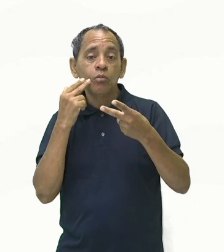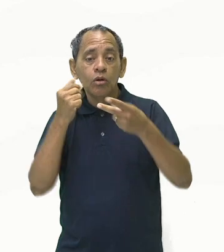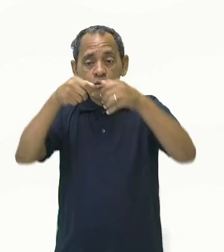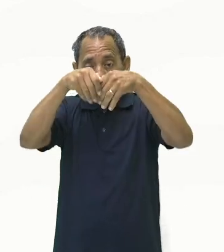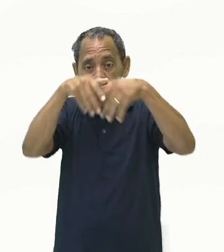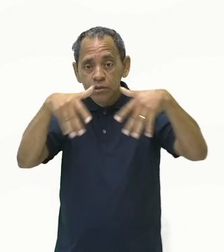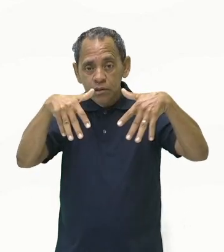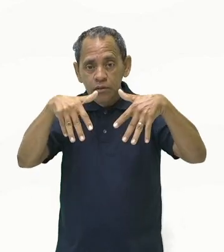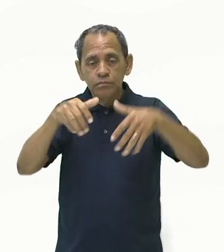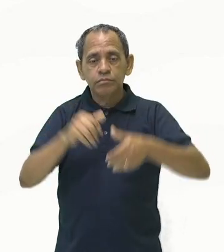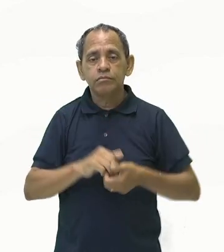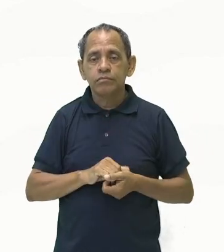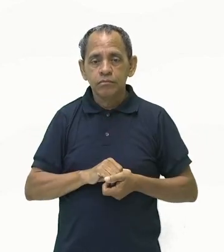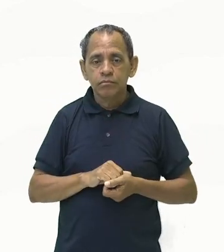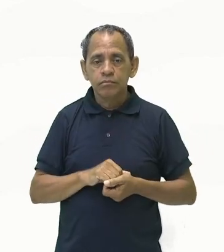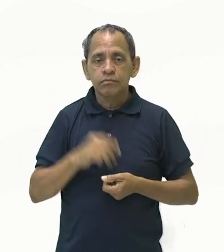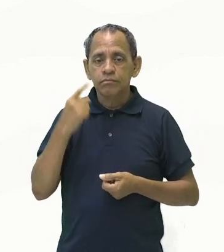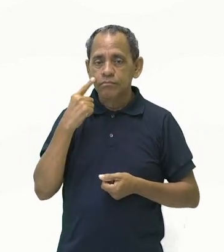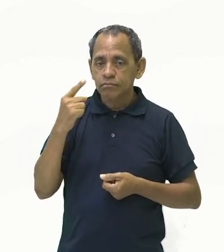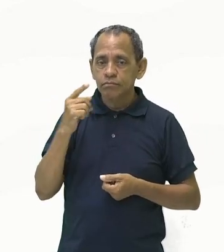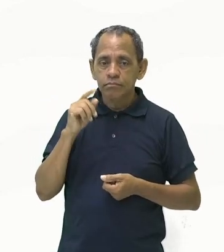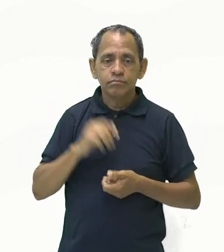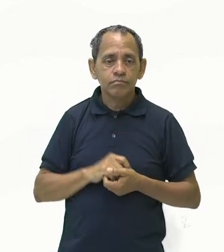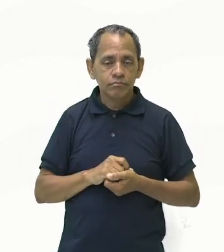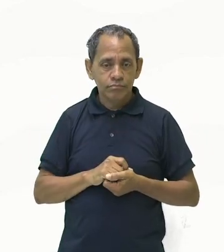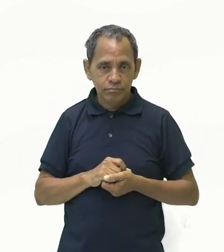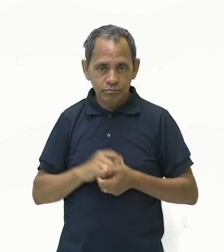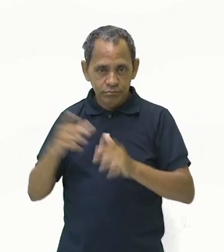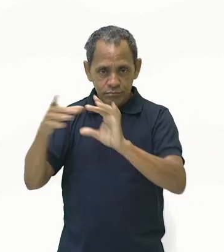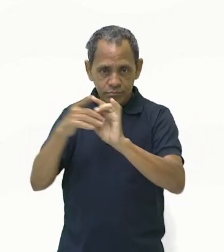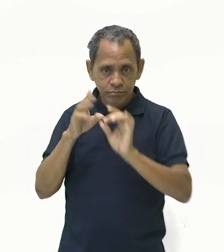ramificada? Aqui na cadeia principal não tinha nada